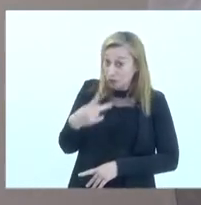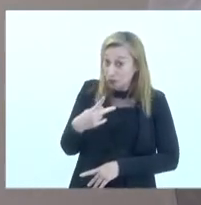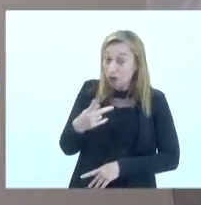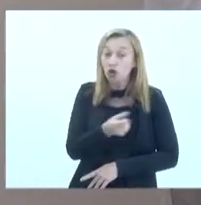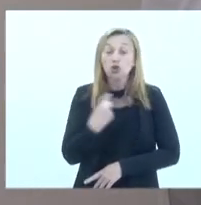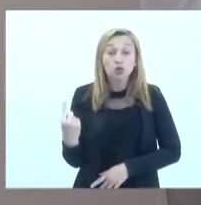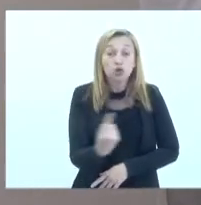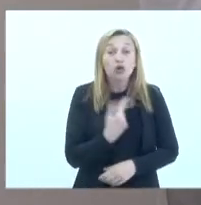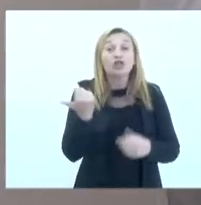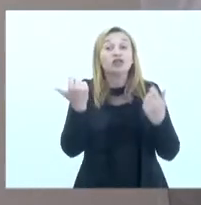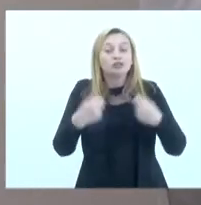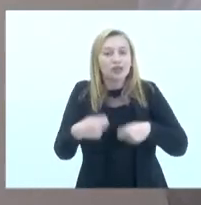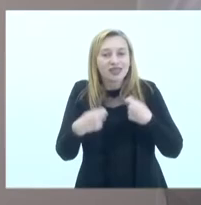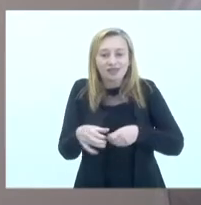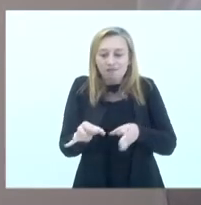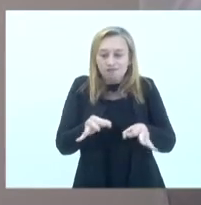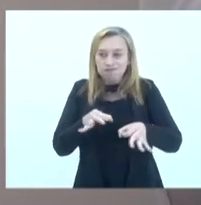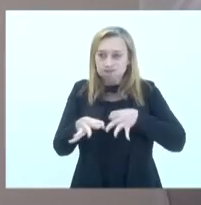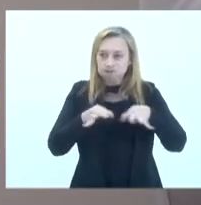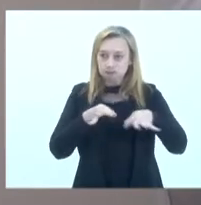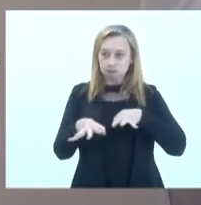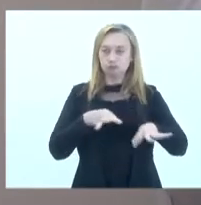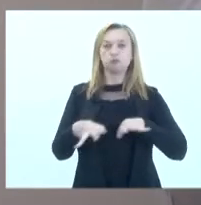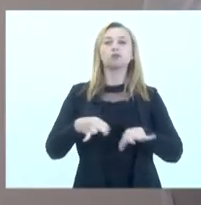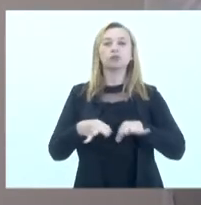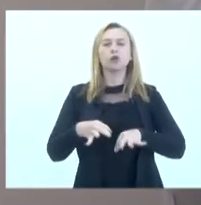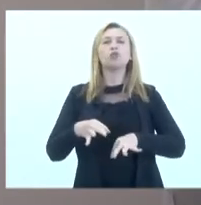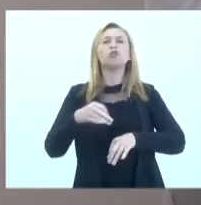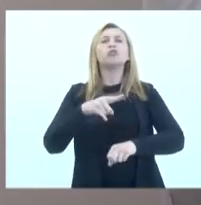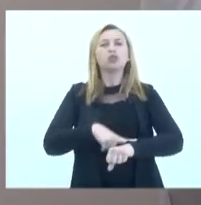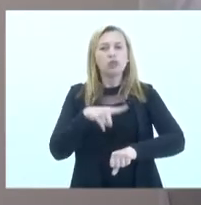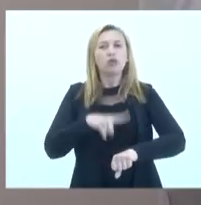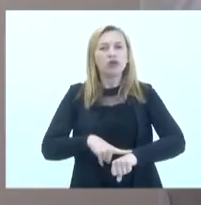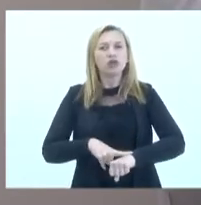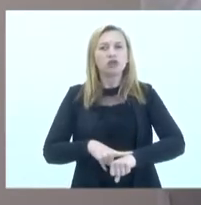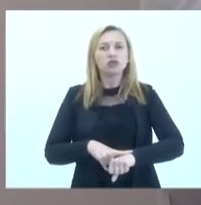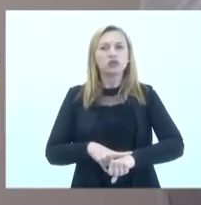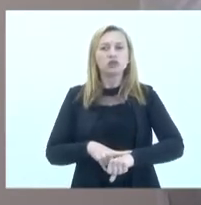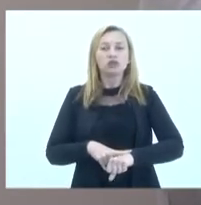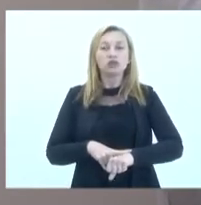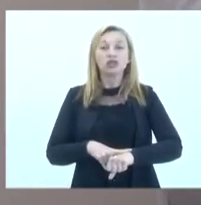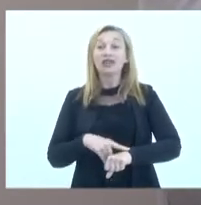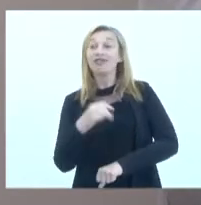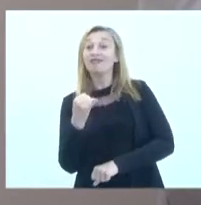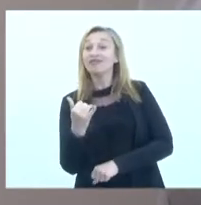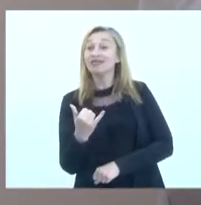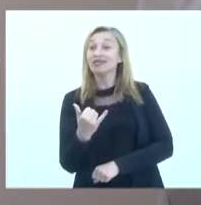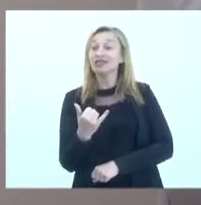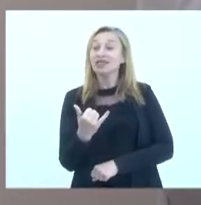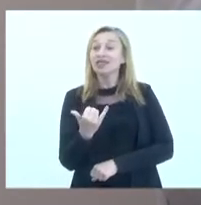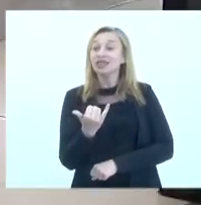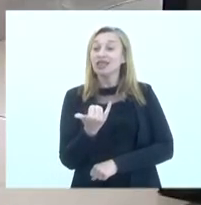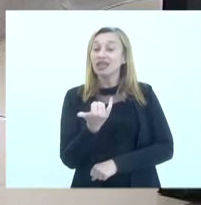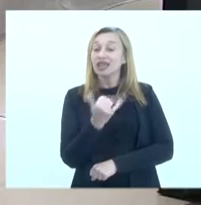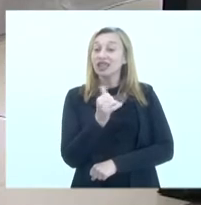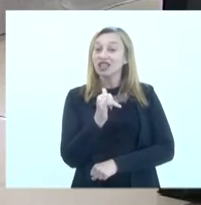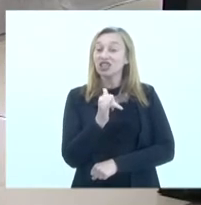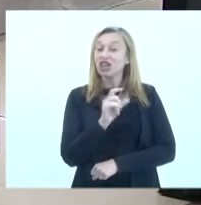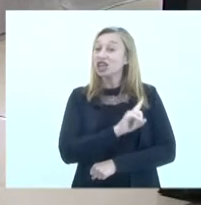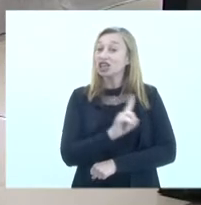nós precisamos nos preparar para o momento em que essa energia não